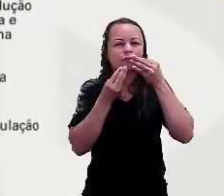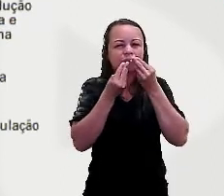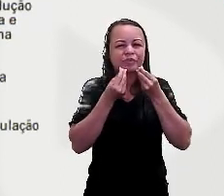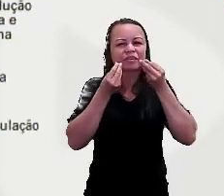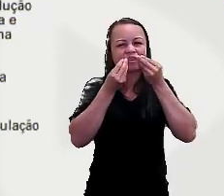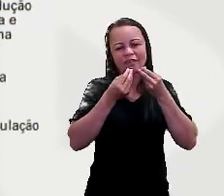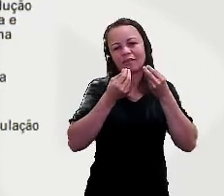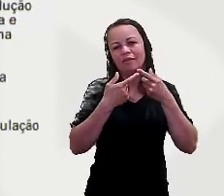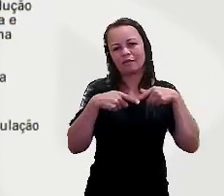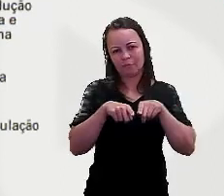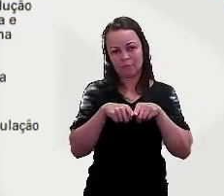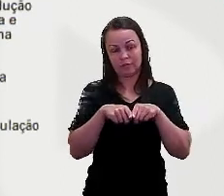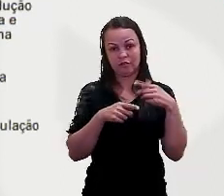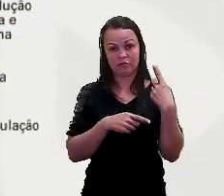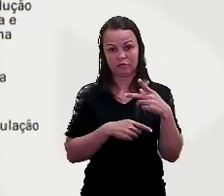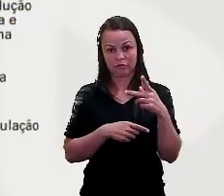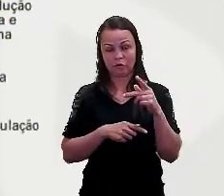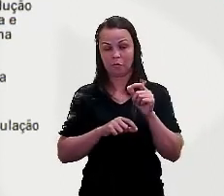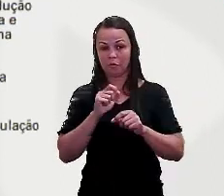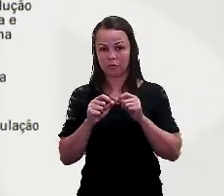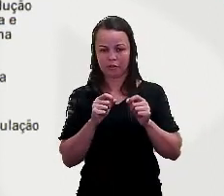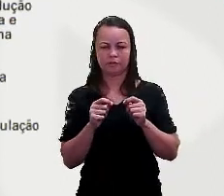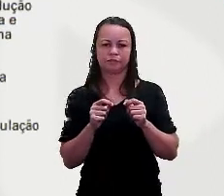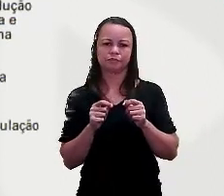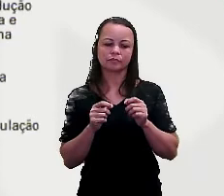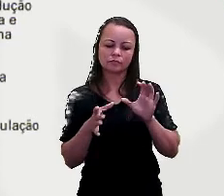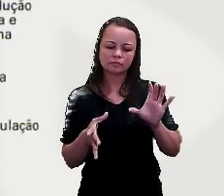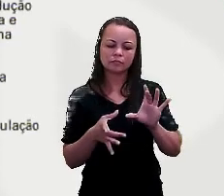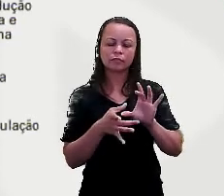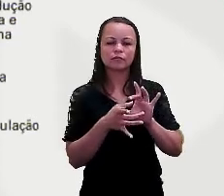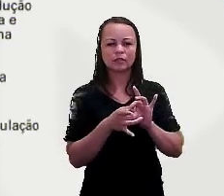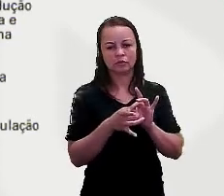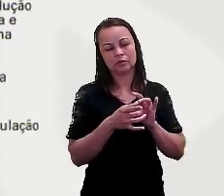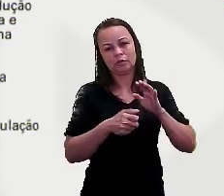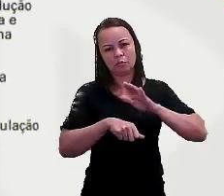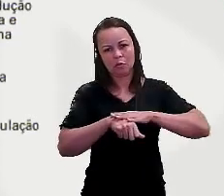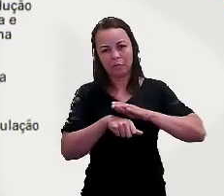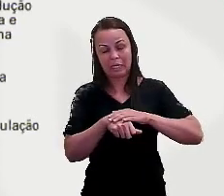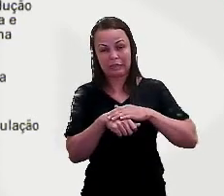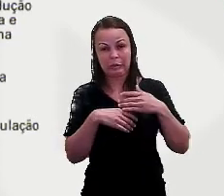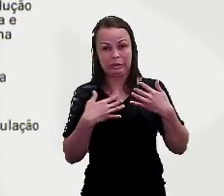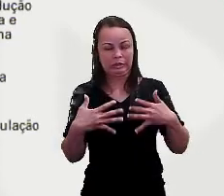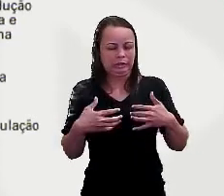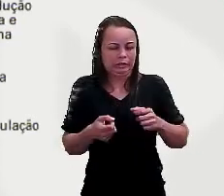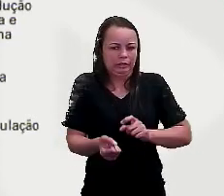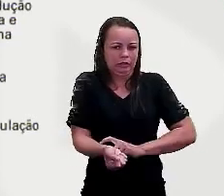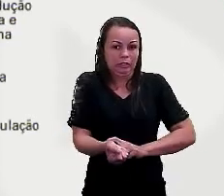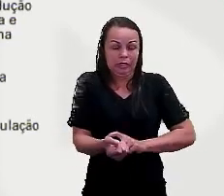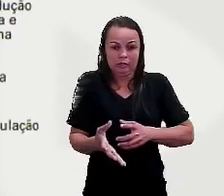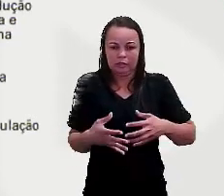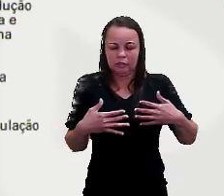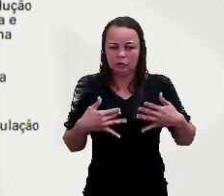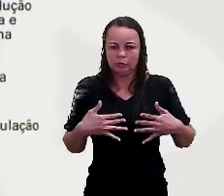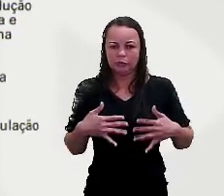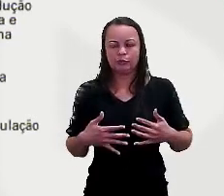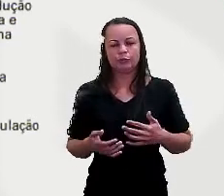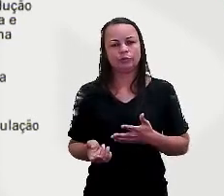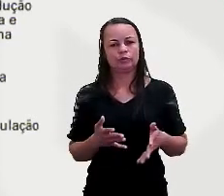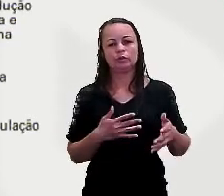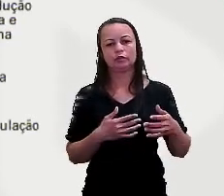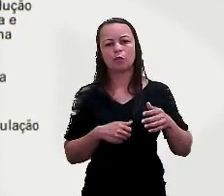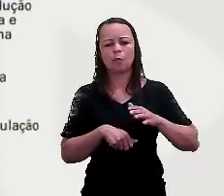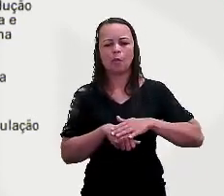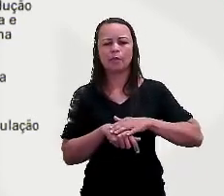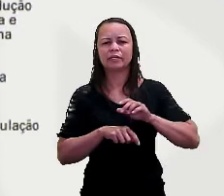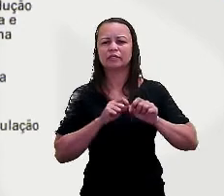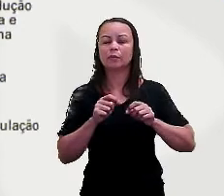o quê? De forma o quê? Intimamente associado a momentos de estresse, momentos de tensão, momentos muitas vezes que tem a